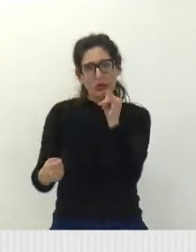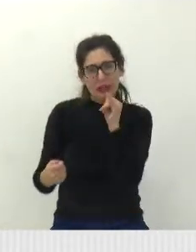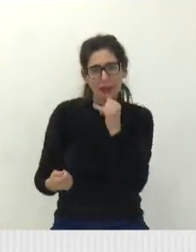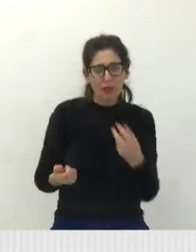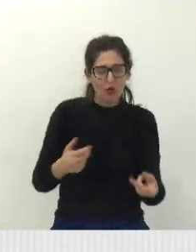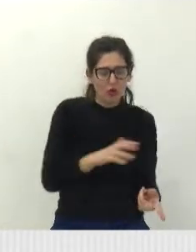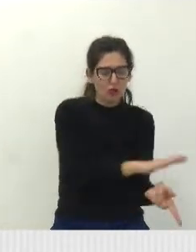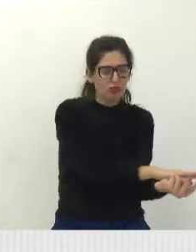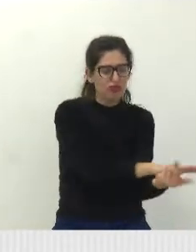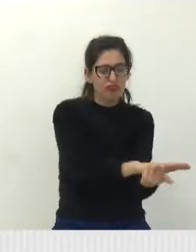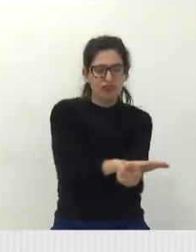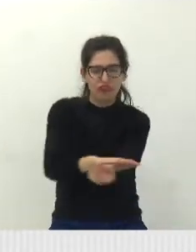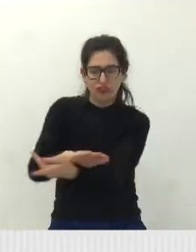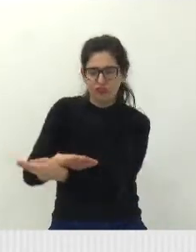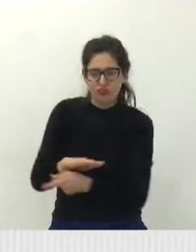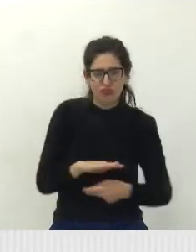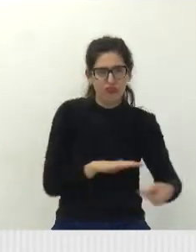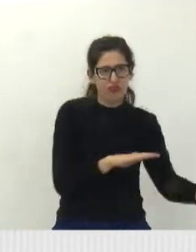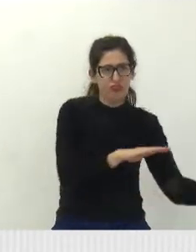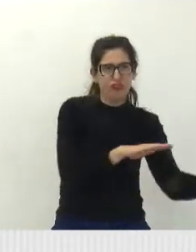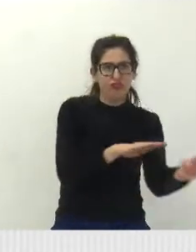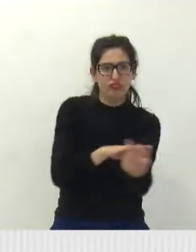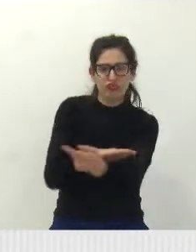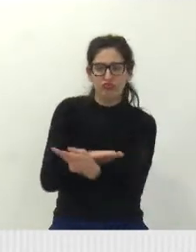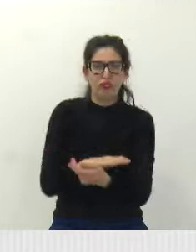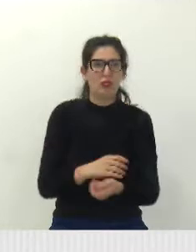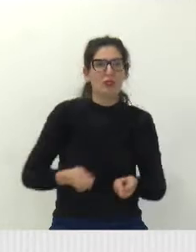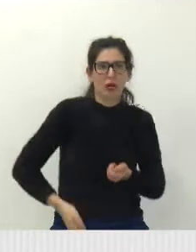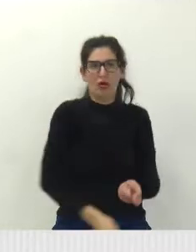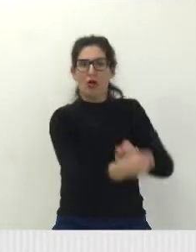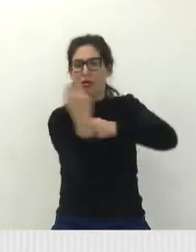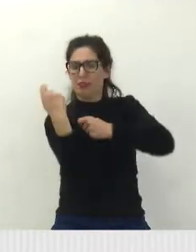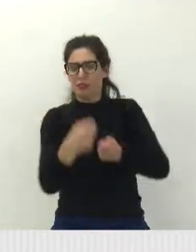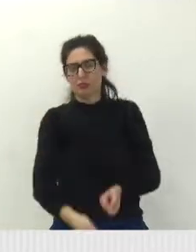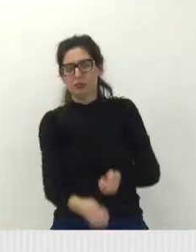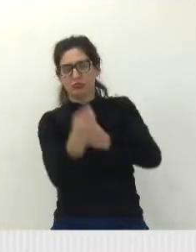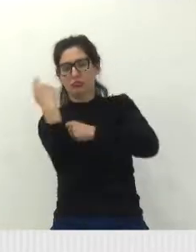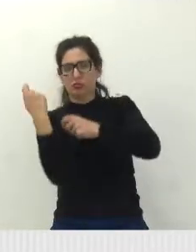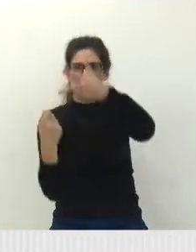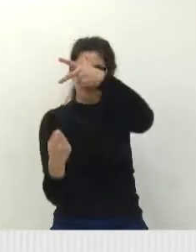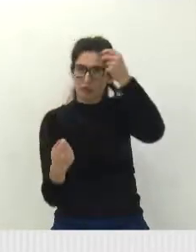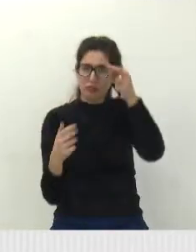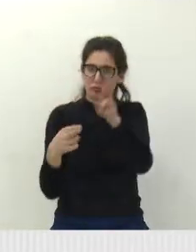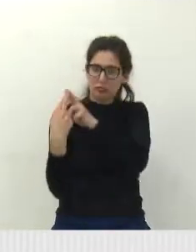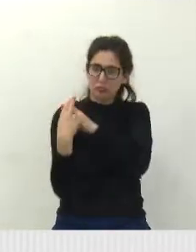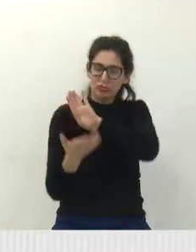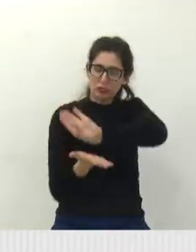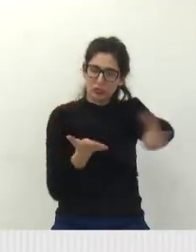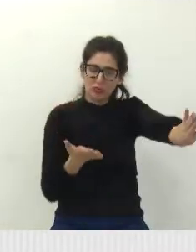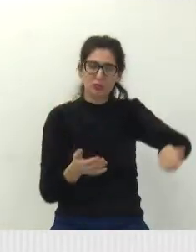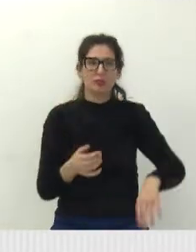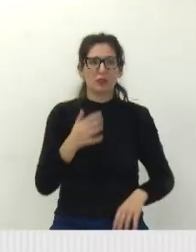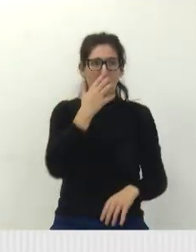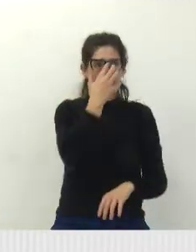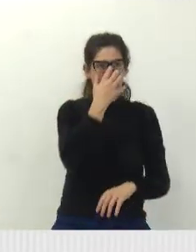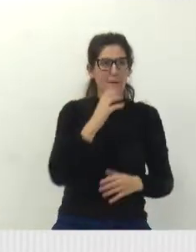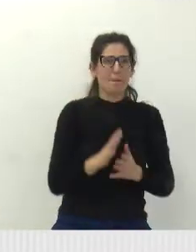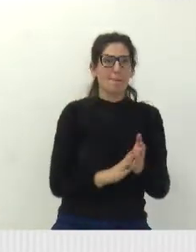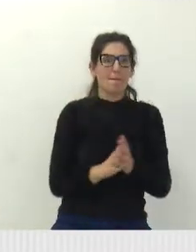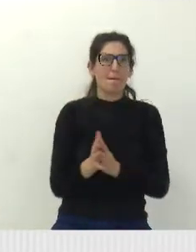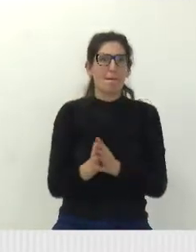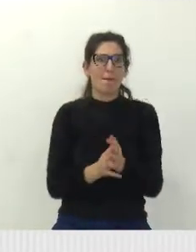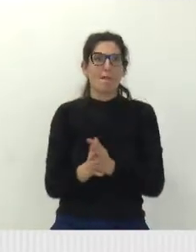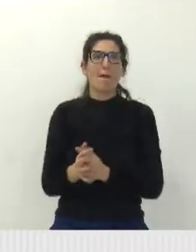calçada não dá, é intransitável. Então, nós pedimos aí para que a pessoa seja, não é autuada, né?